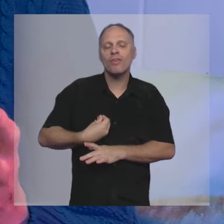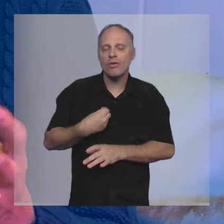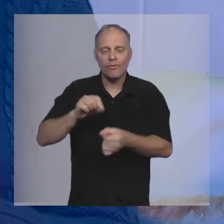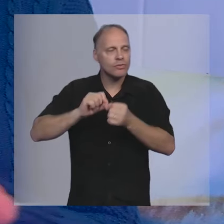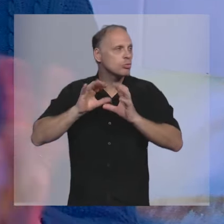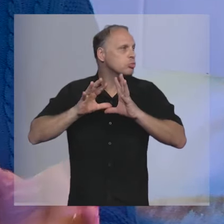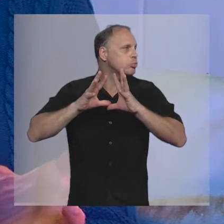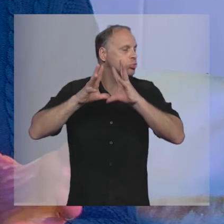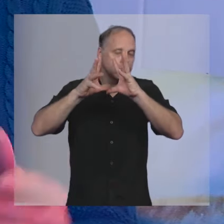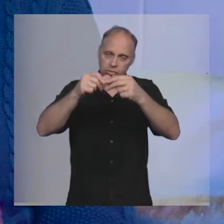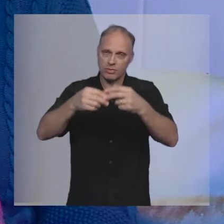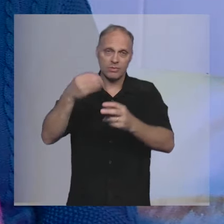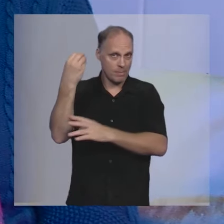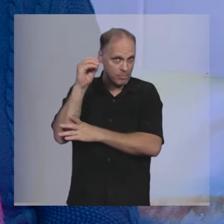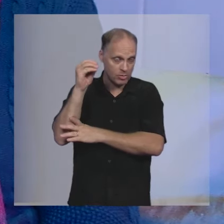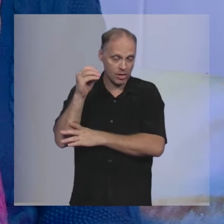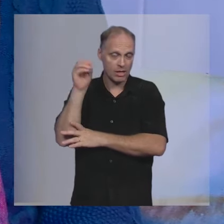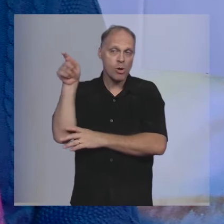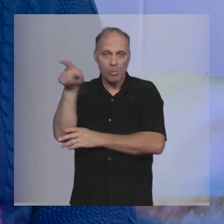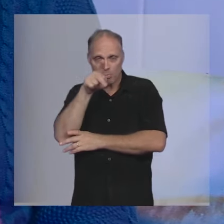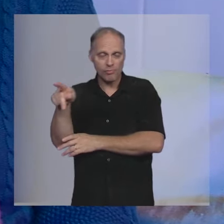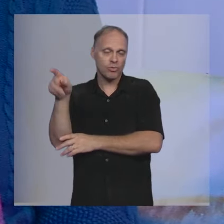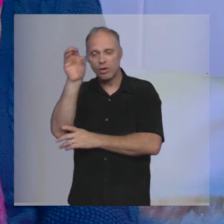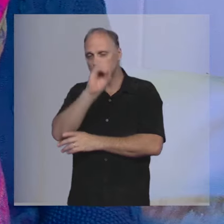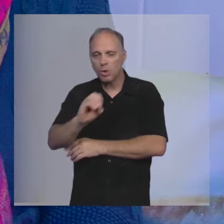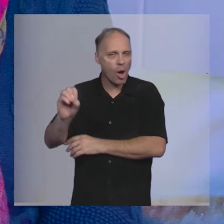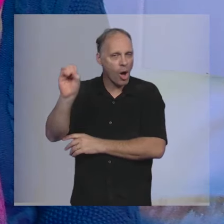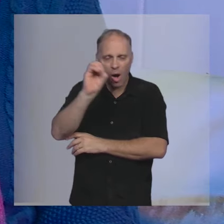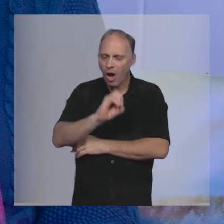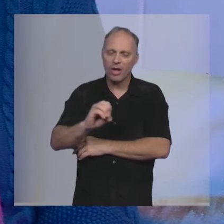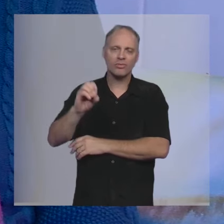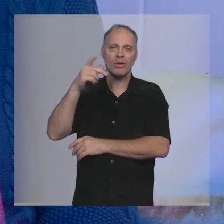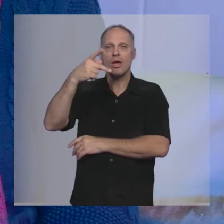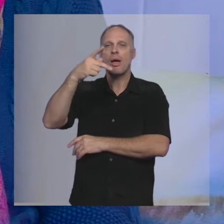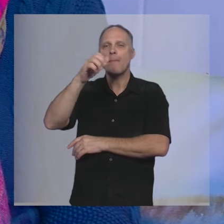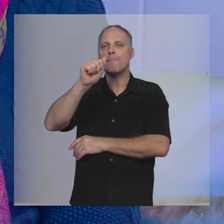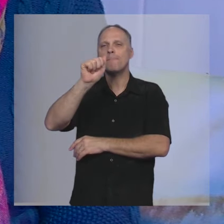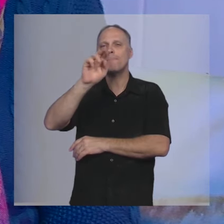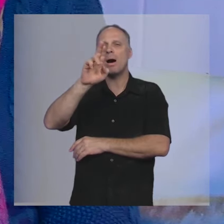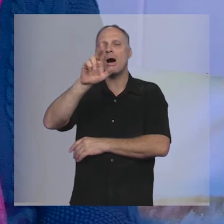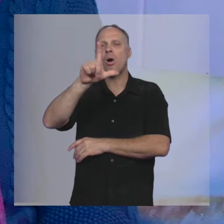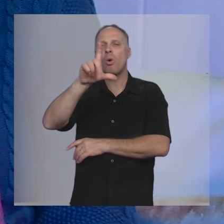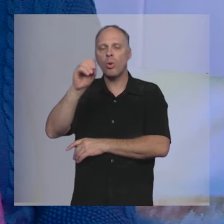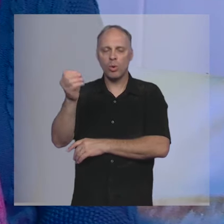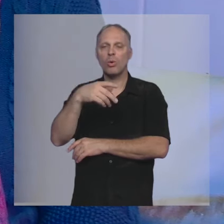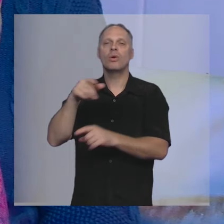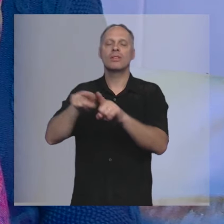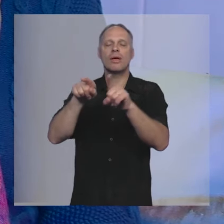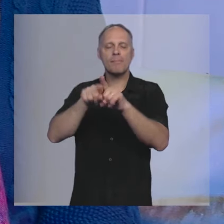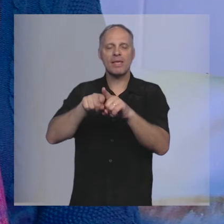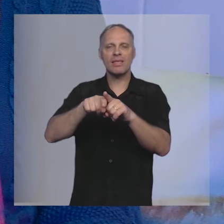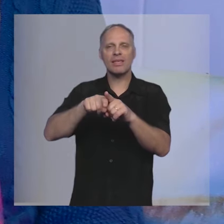direito, né? Lá em Porto Alegre, professores ótimos, que nem o Paulo Porcela e a Carmen